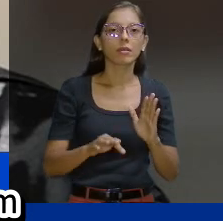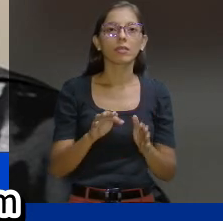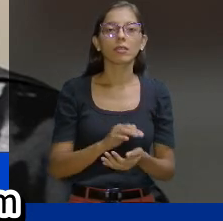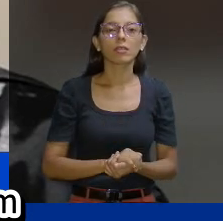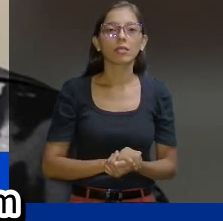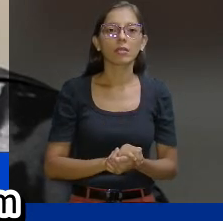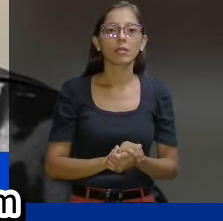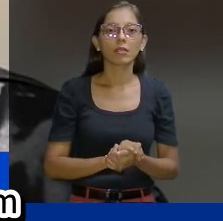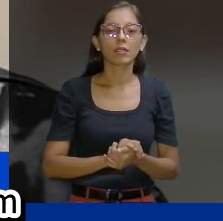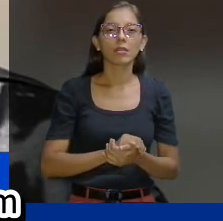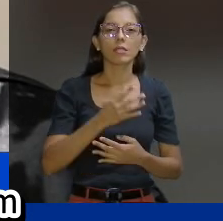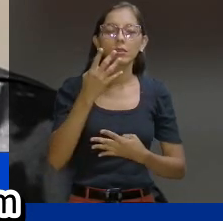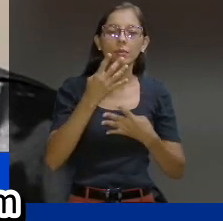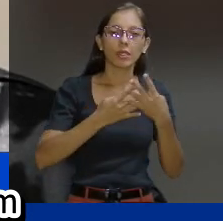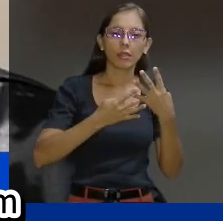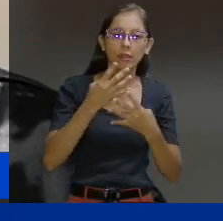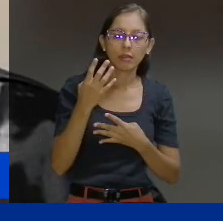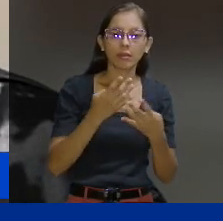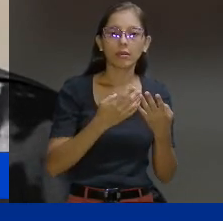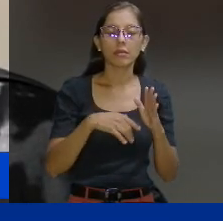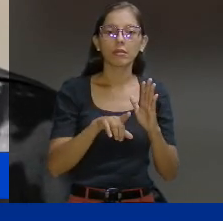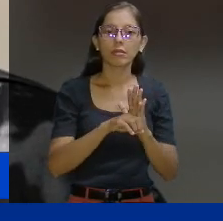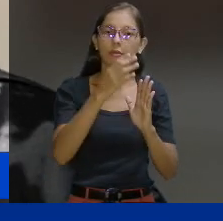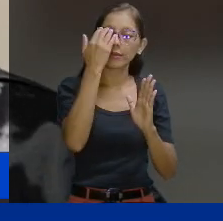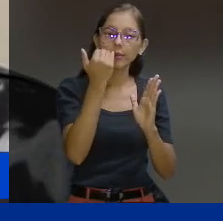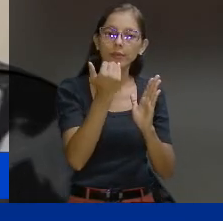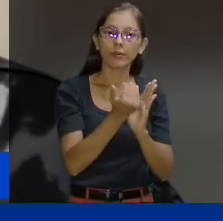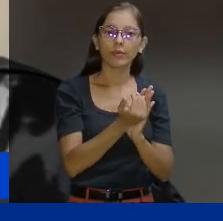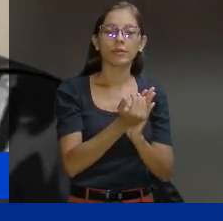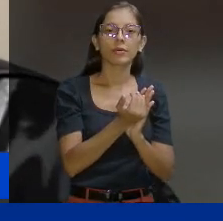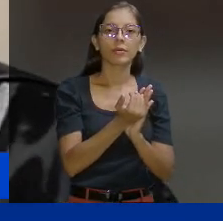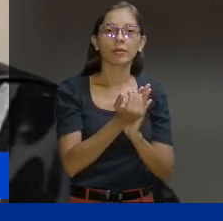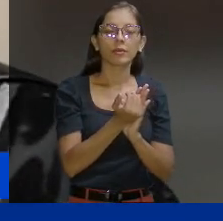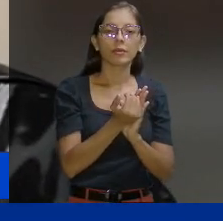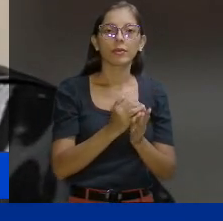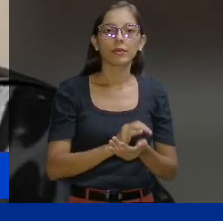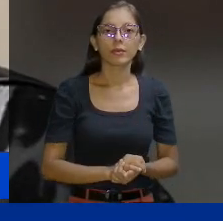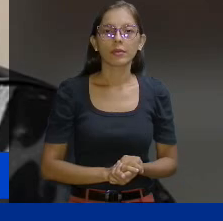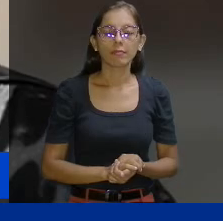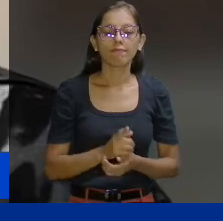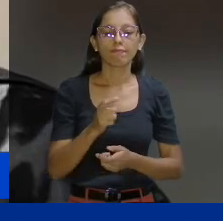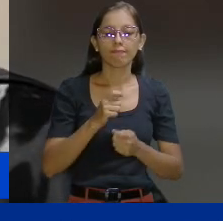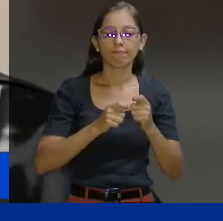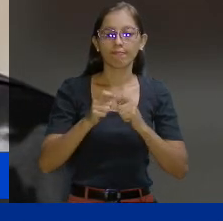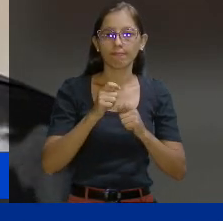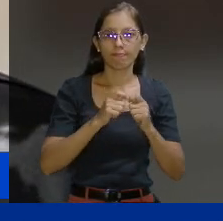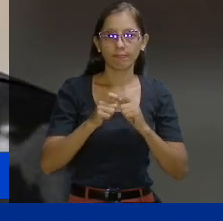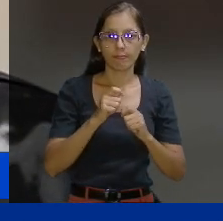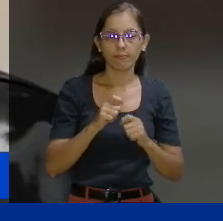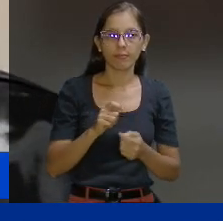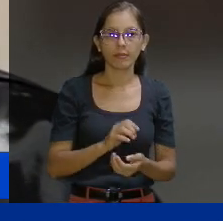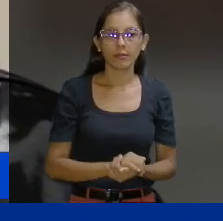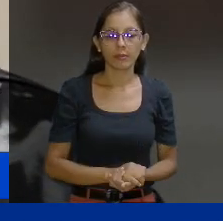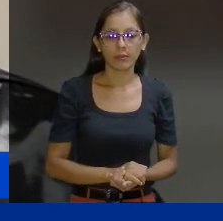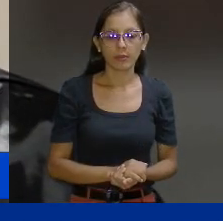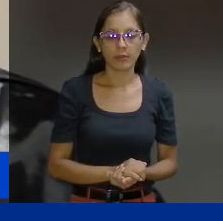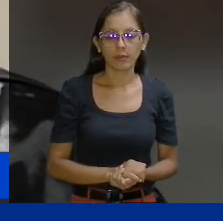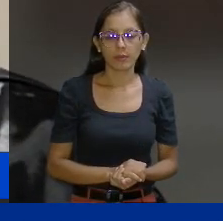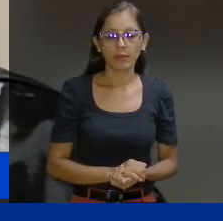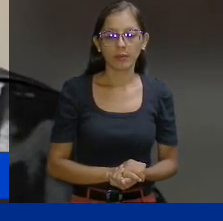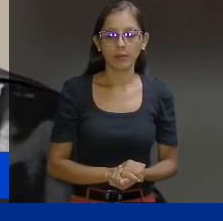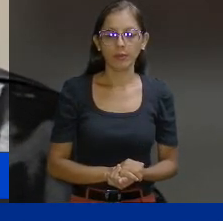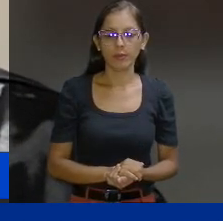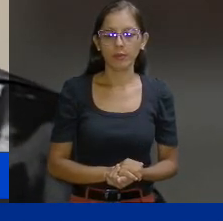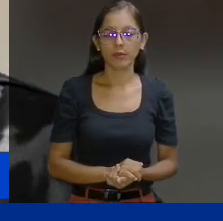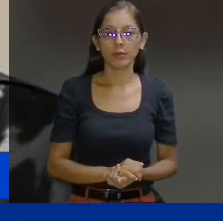legalidade, publicidade, impessoabilidade e economicidade. A matéria vem sendo, eu